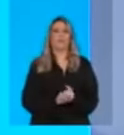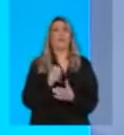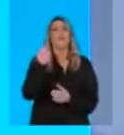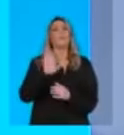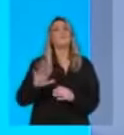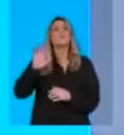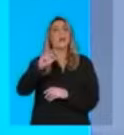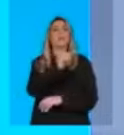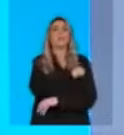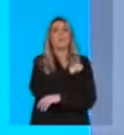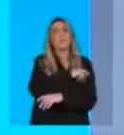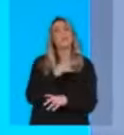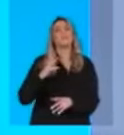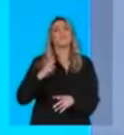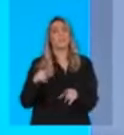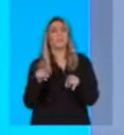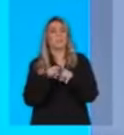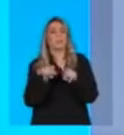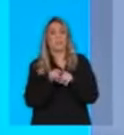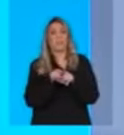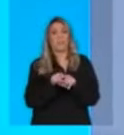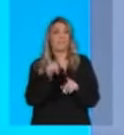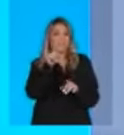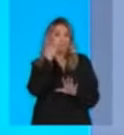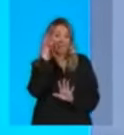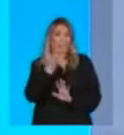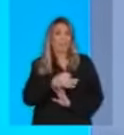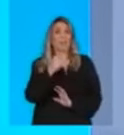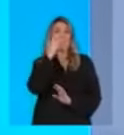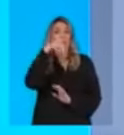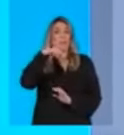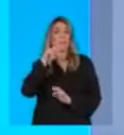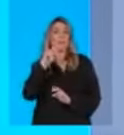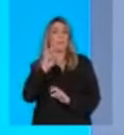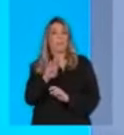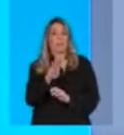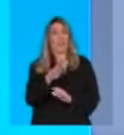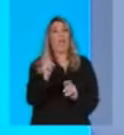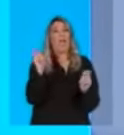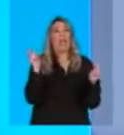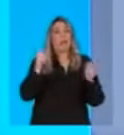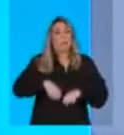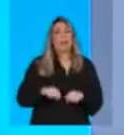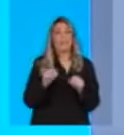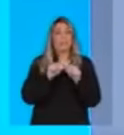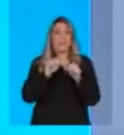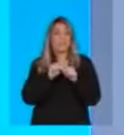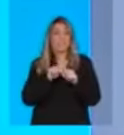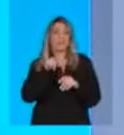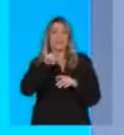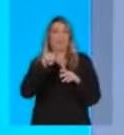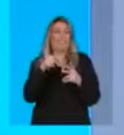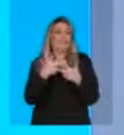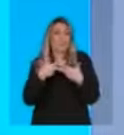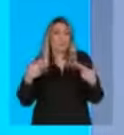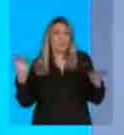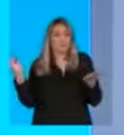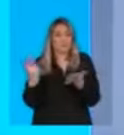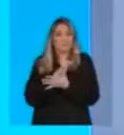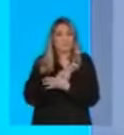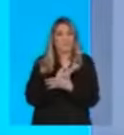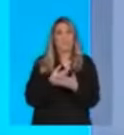estado do Rio com a cidade do Rio de Janeiro fato é que esse mesmo PMDB que é capaz de fazer algo tão Tosco algo tão grosseiro que é não fazer um